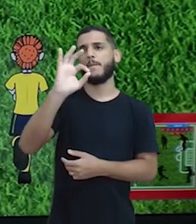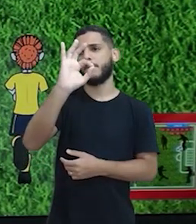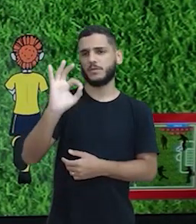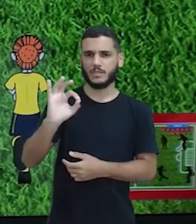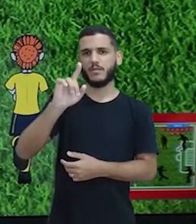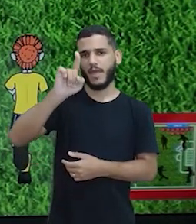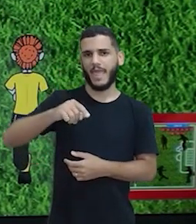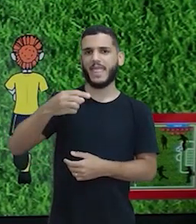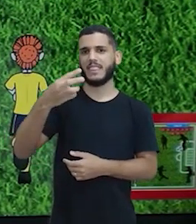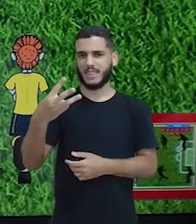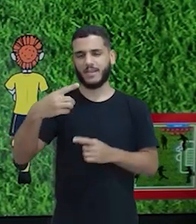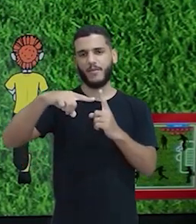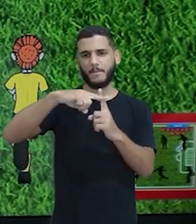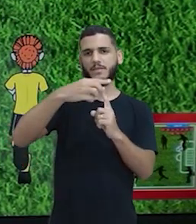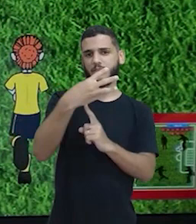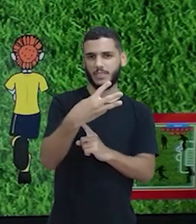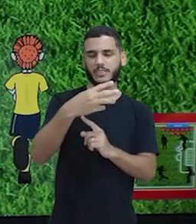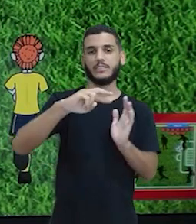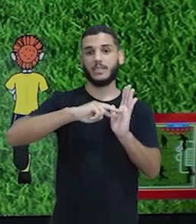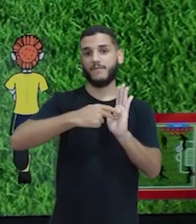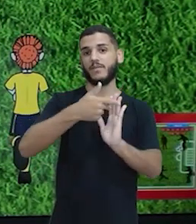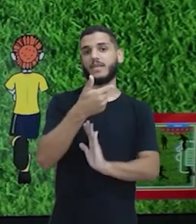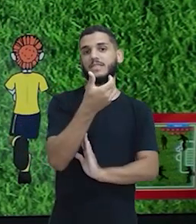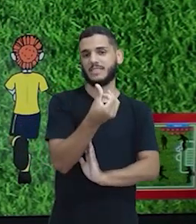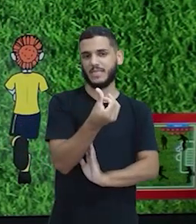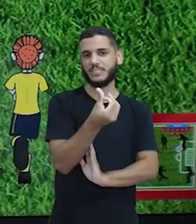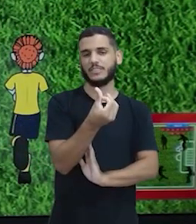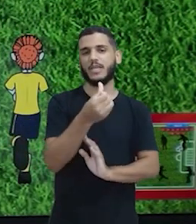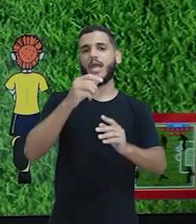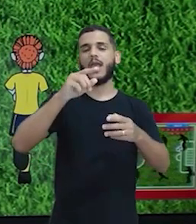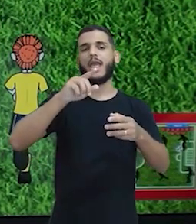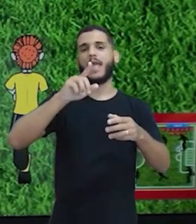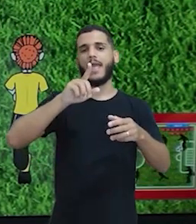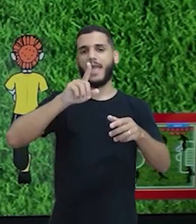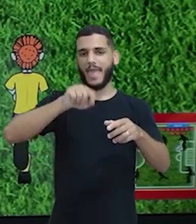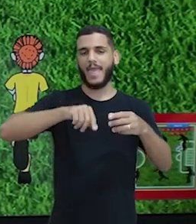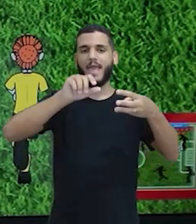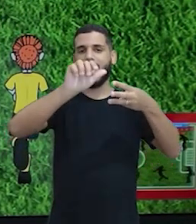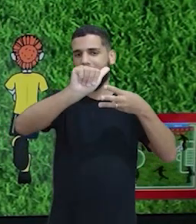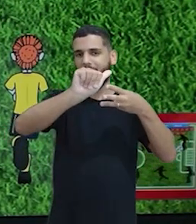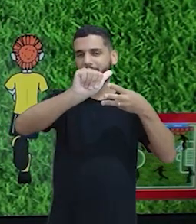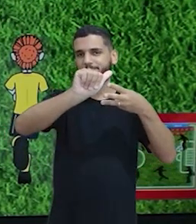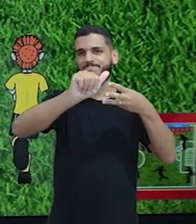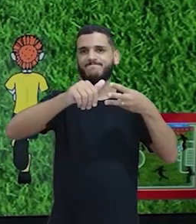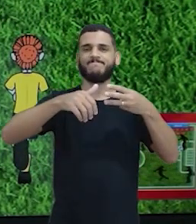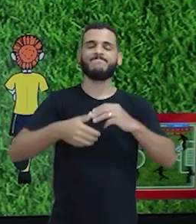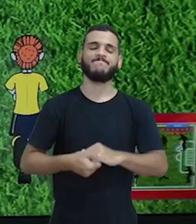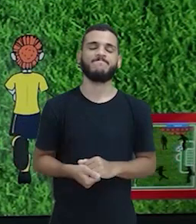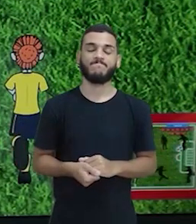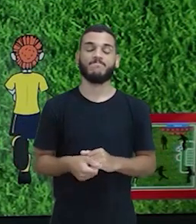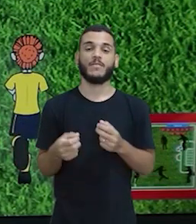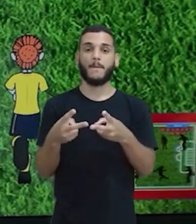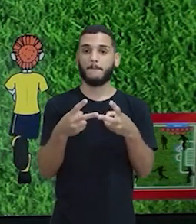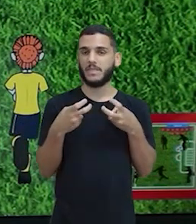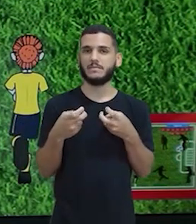equivale a 6 Professora Marta letra A bora ver se realmente o gabarito é letra A bora perceber